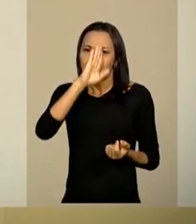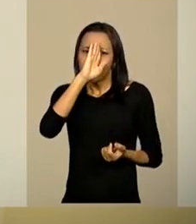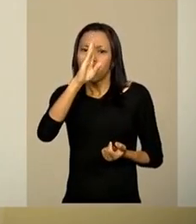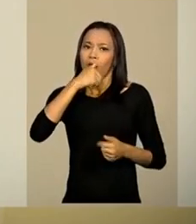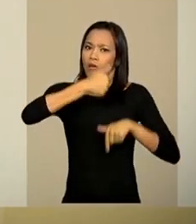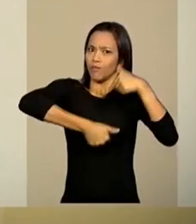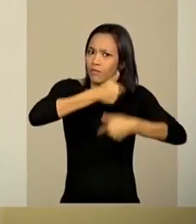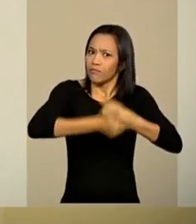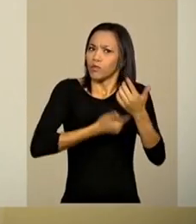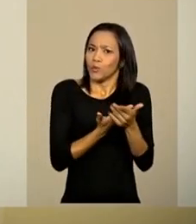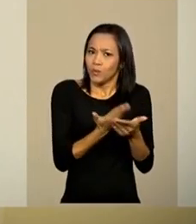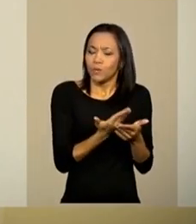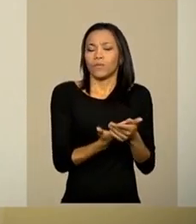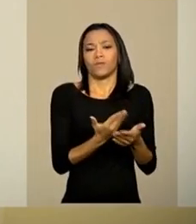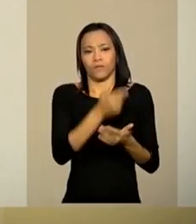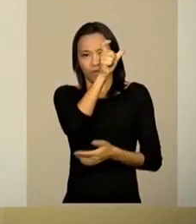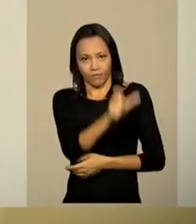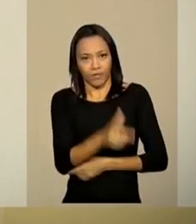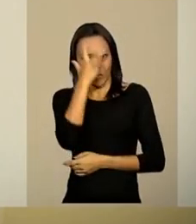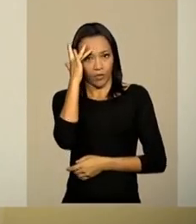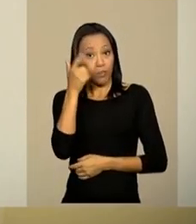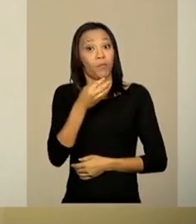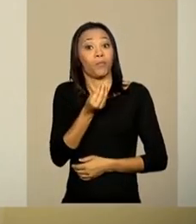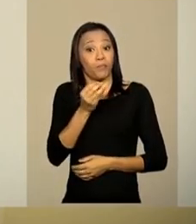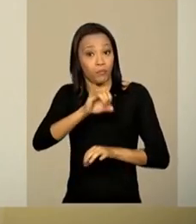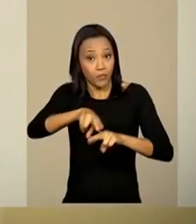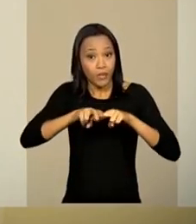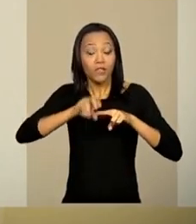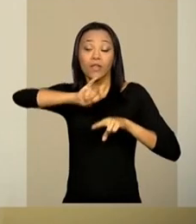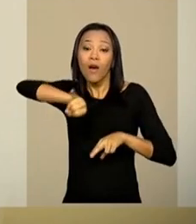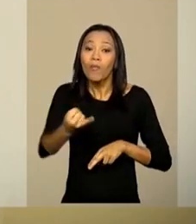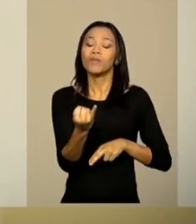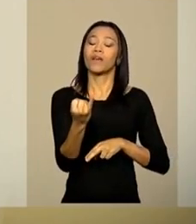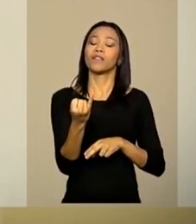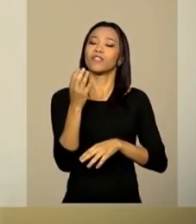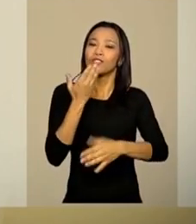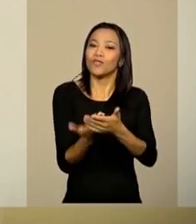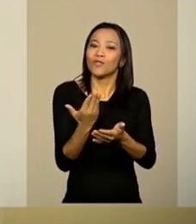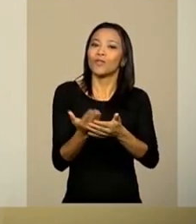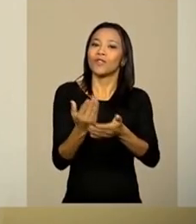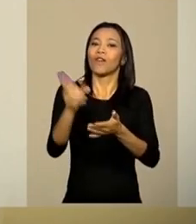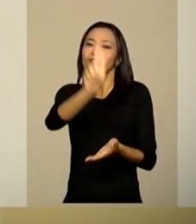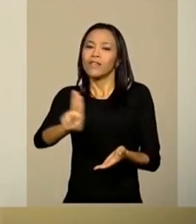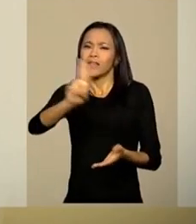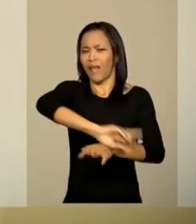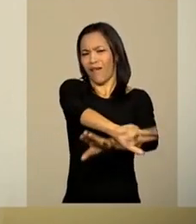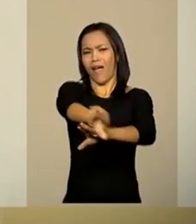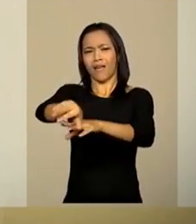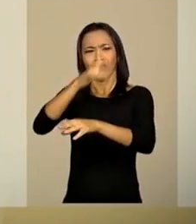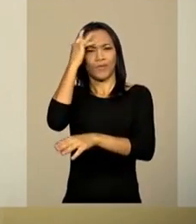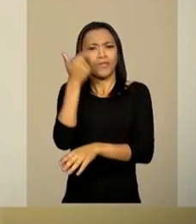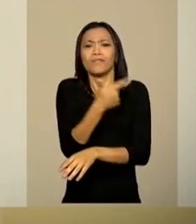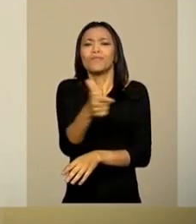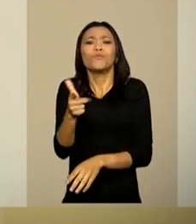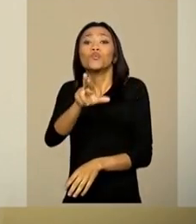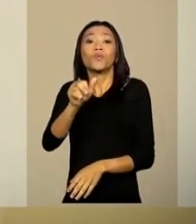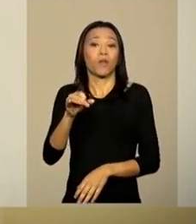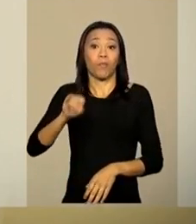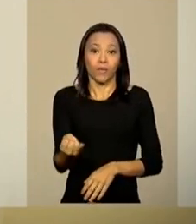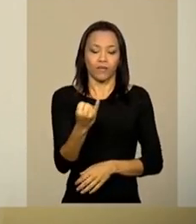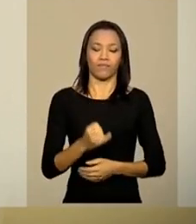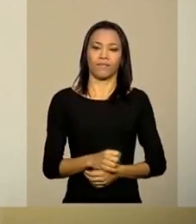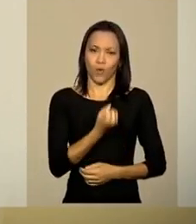estudante. Com isso, estamos dando oportunidade de fazer um curso superior a muita gente que nunca teve essa chance. O